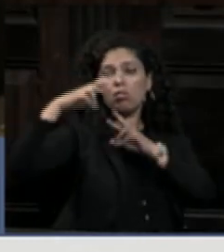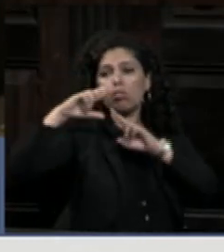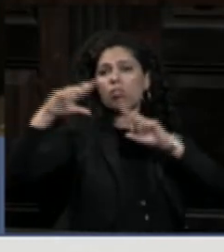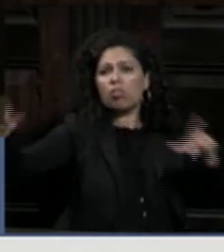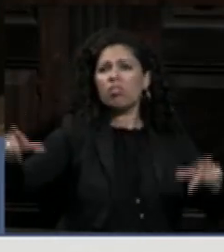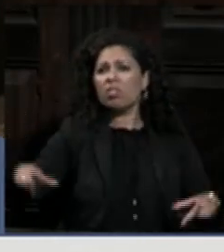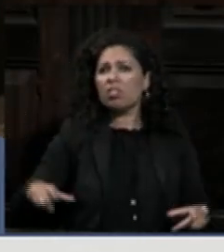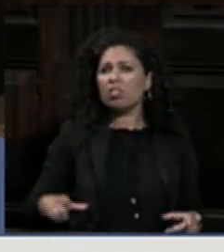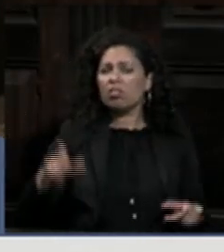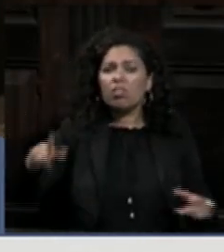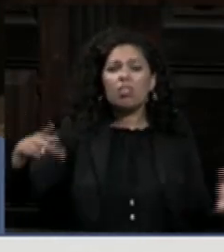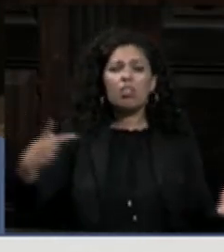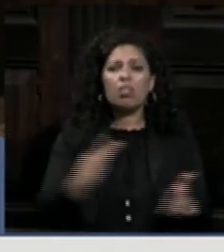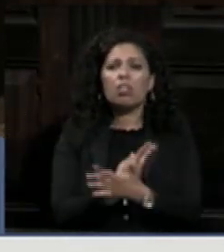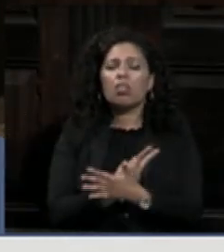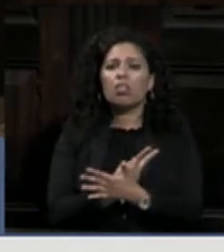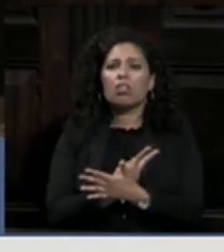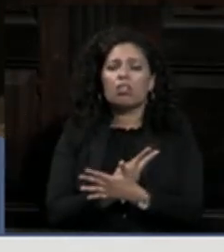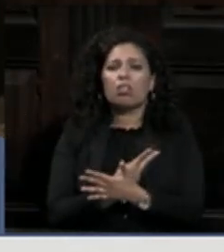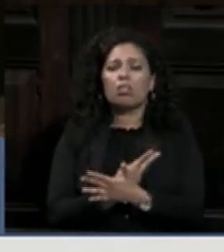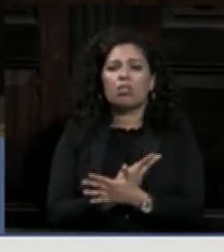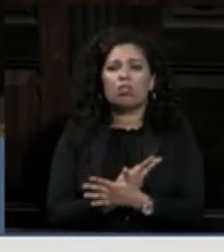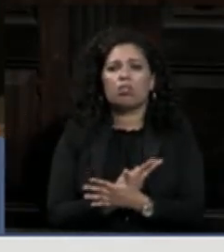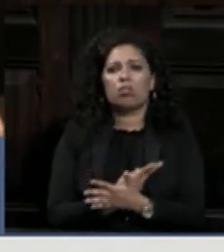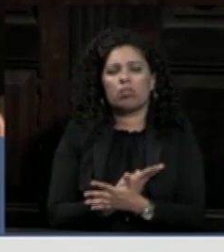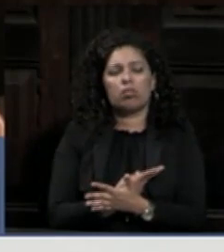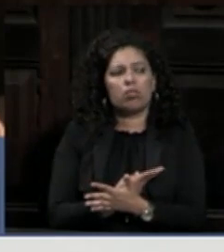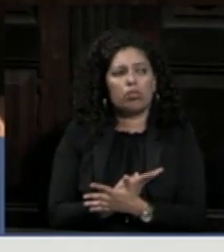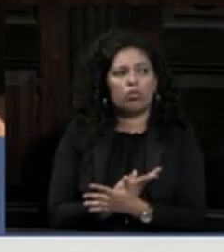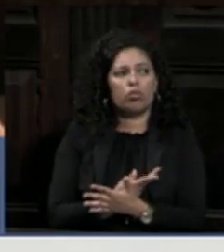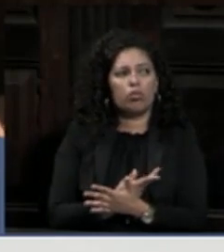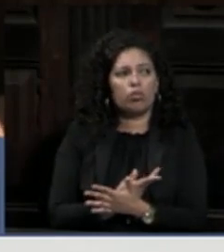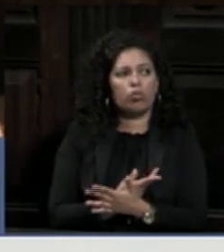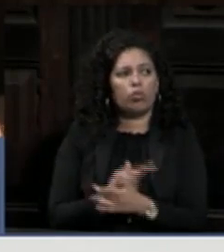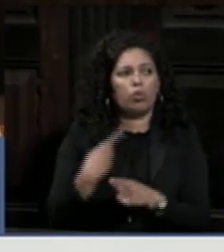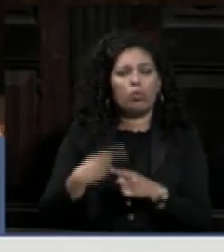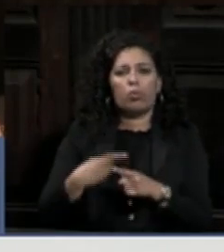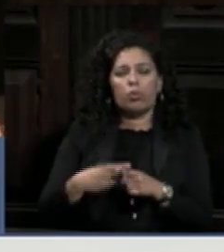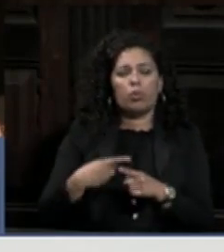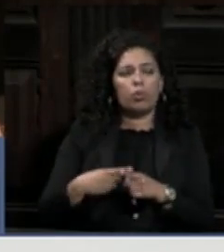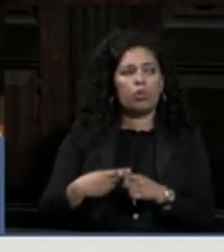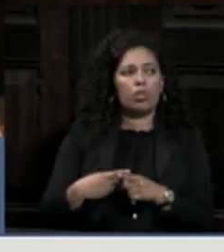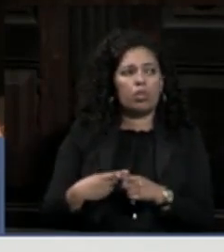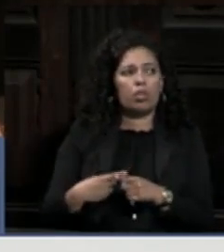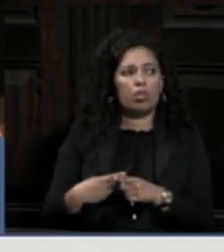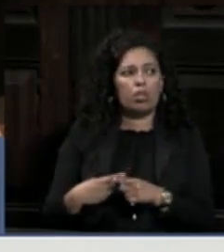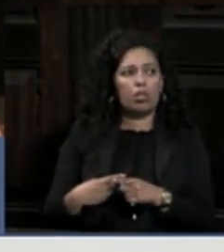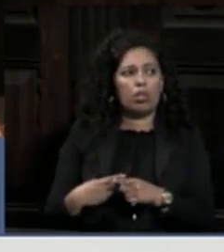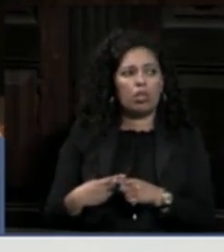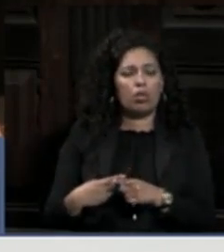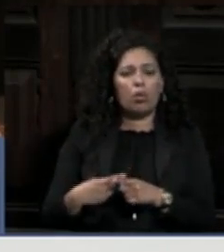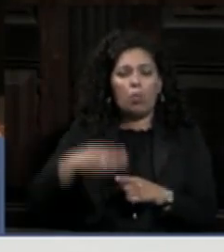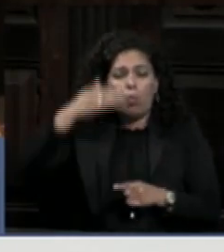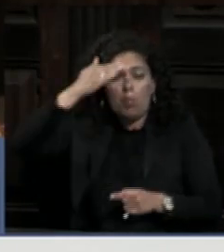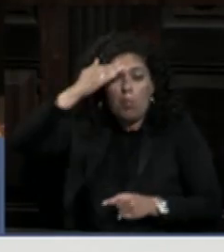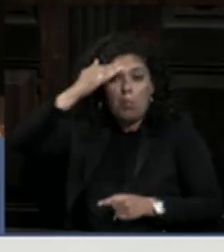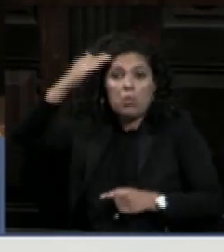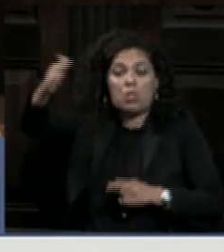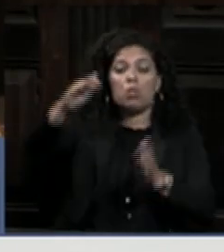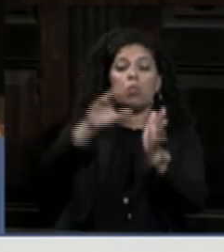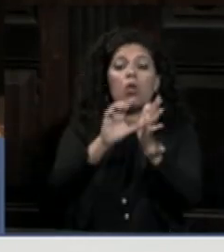possível porque há maior o maior dos princípios